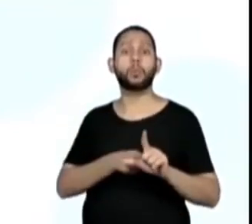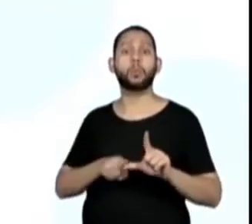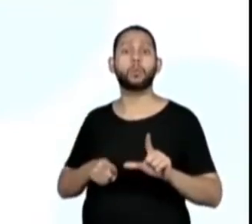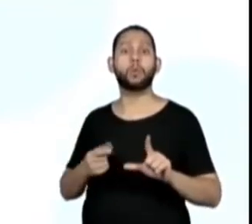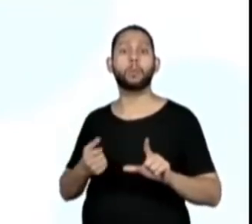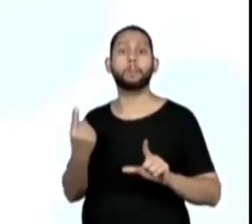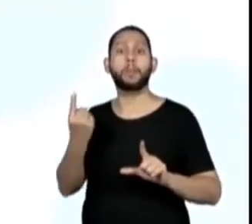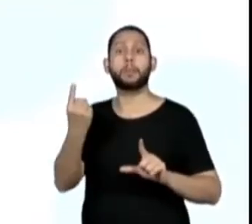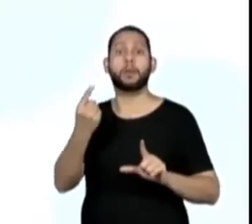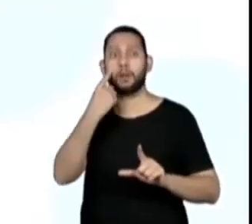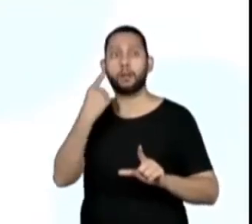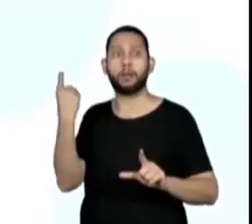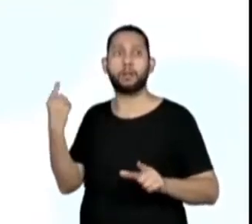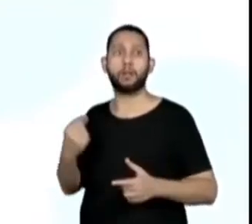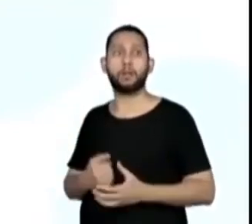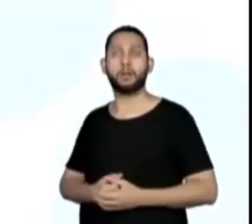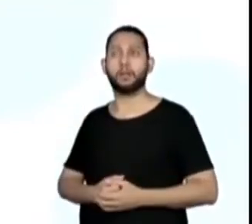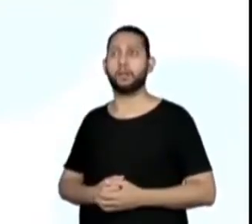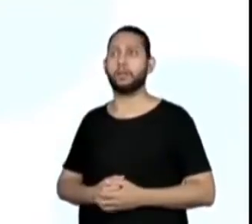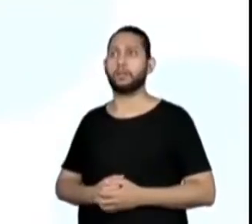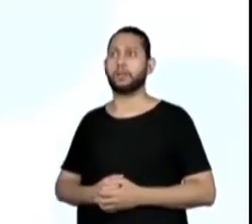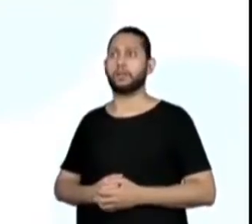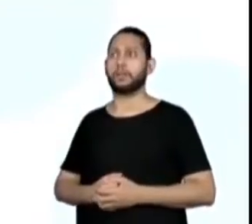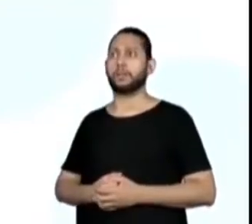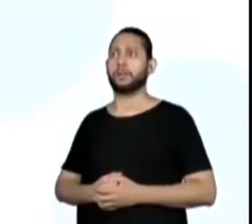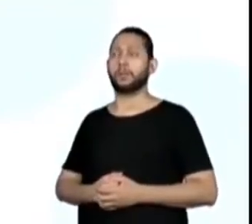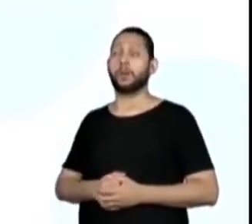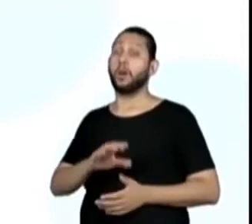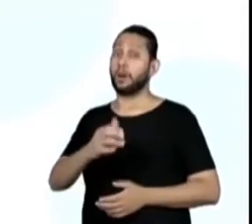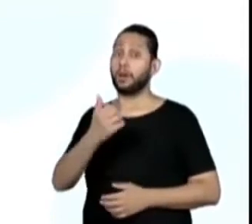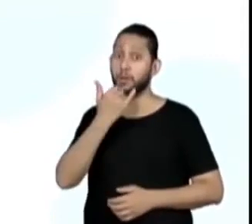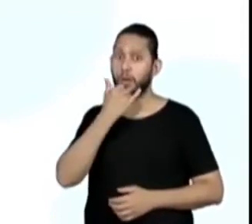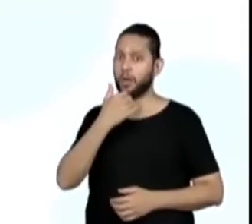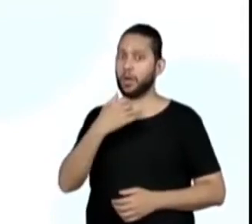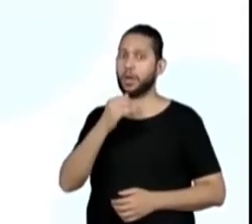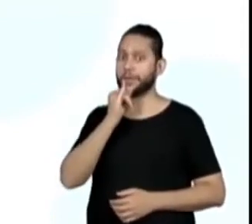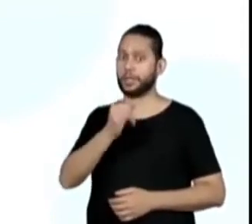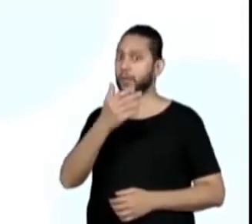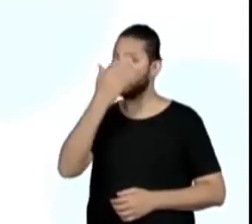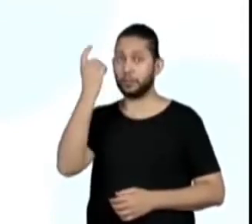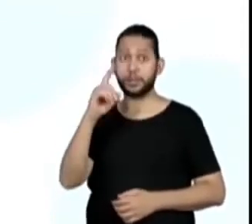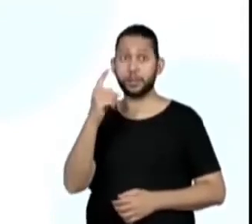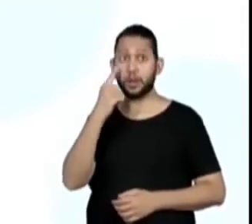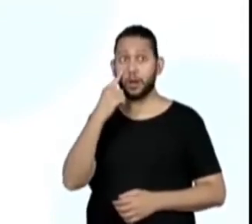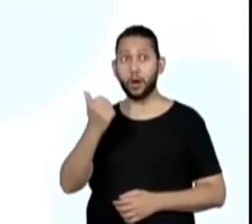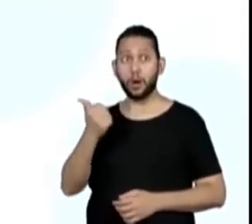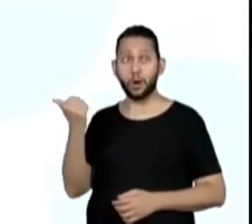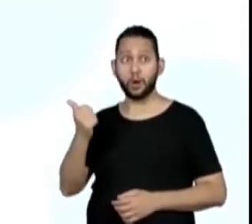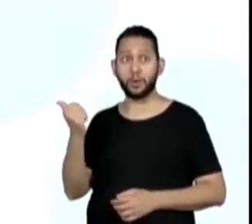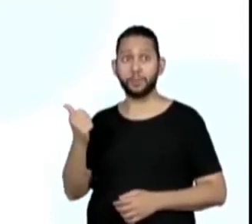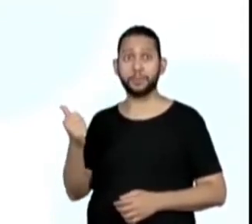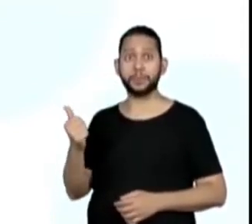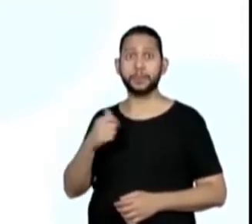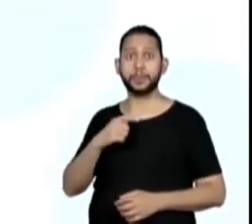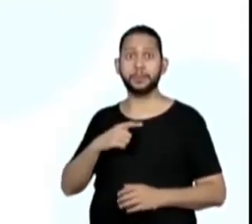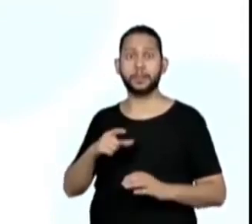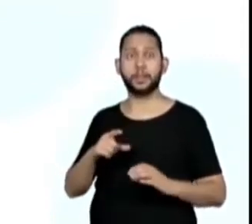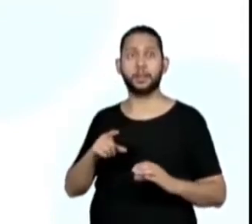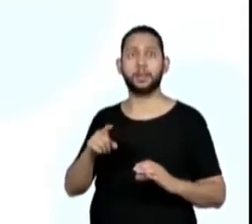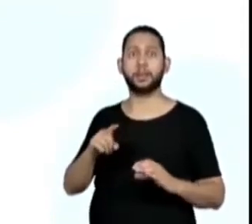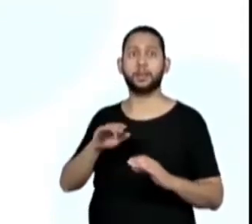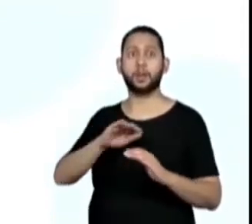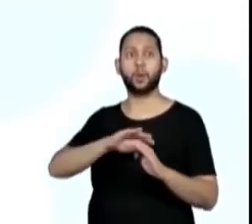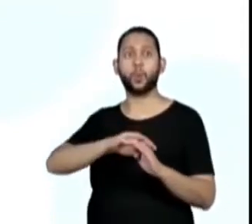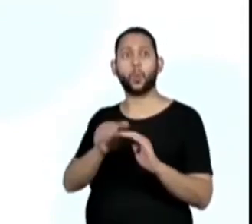lá. Coloquem aí, turma. Não esqueçam o seguinte, tem uma curva aqui, ó. Isso aqui não é ângulo de